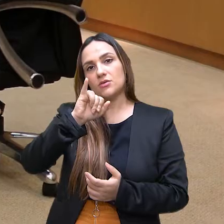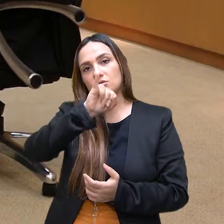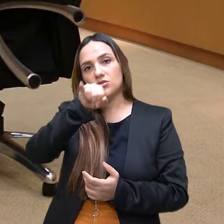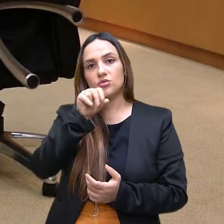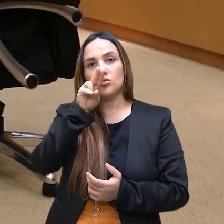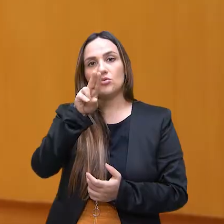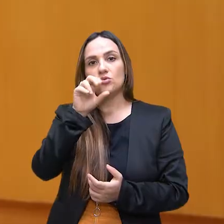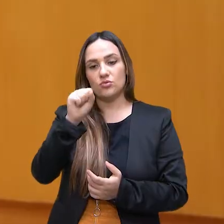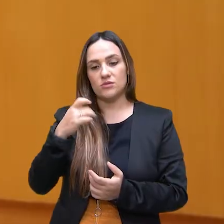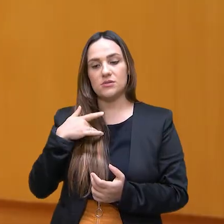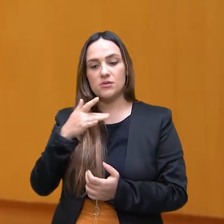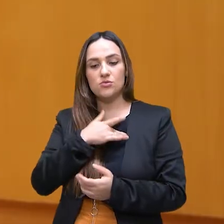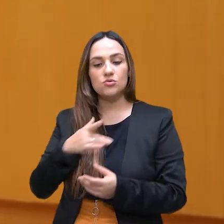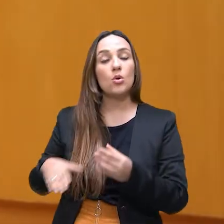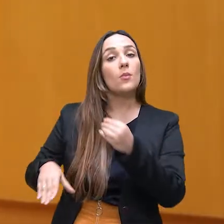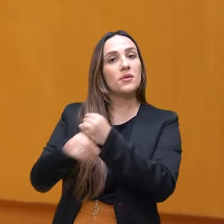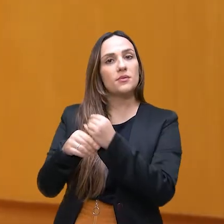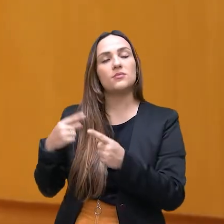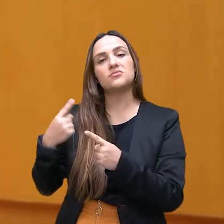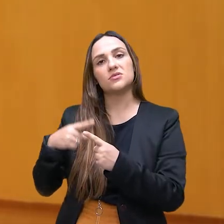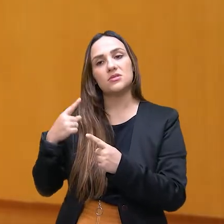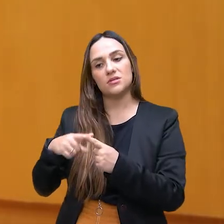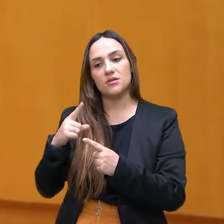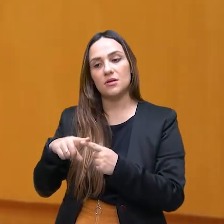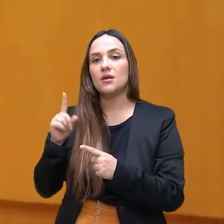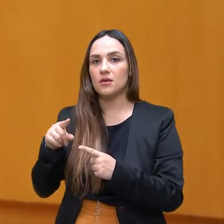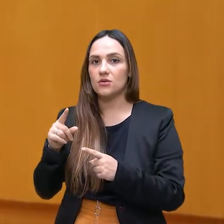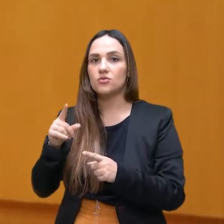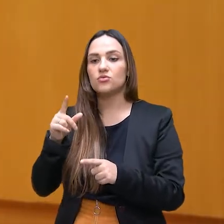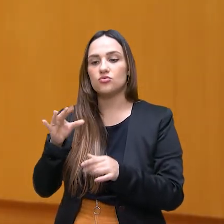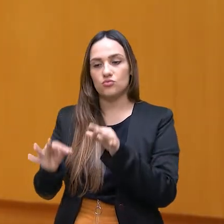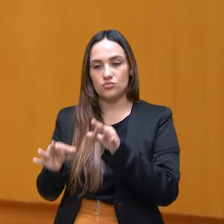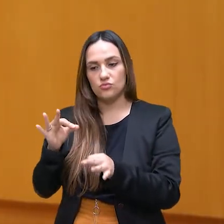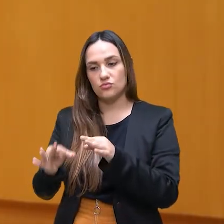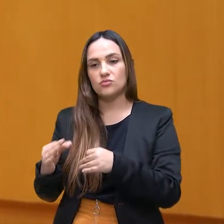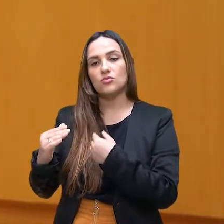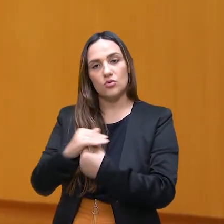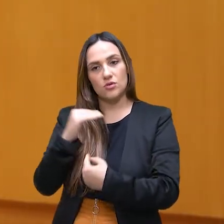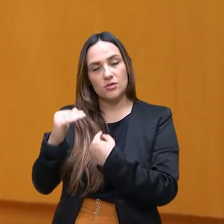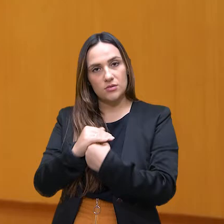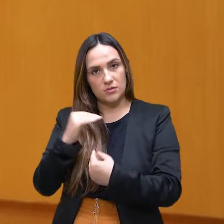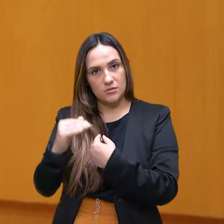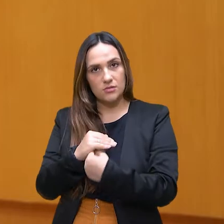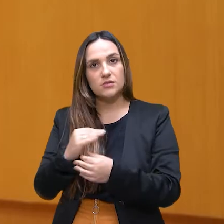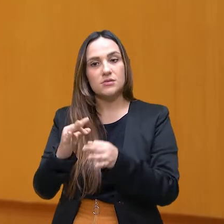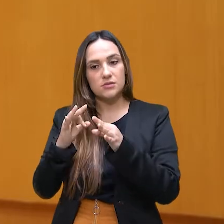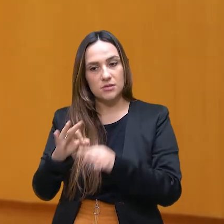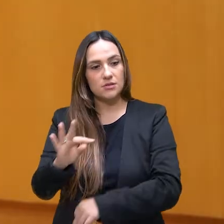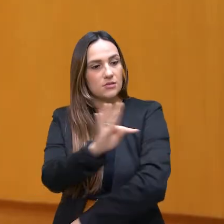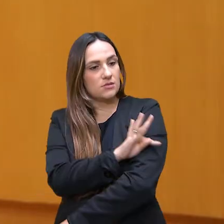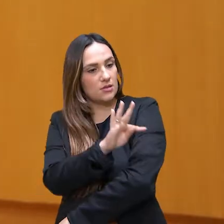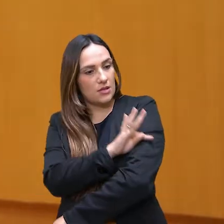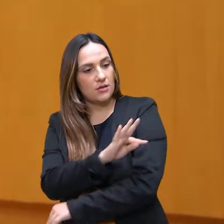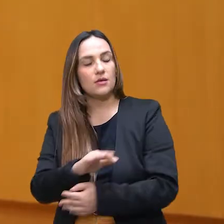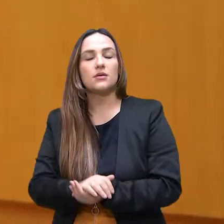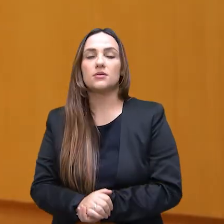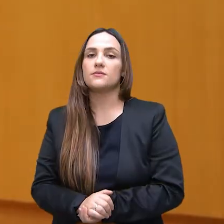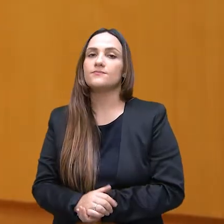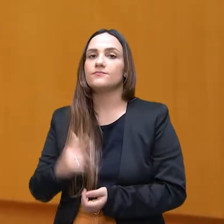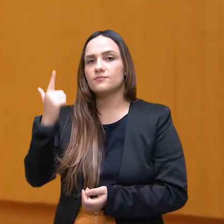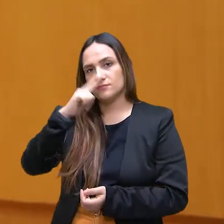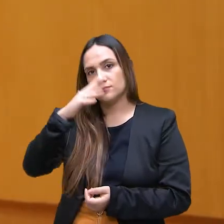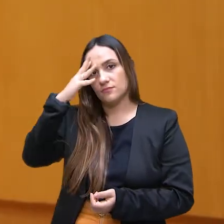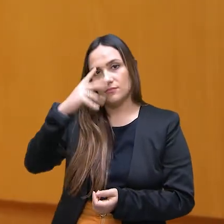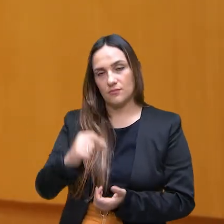assim, também nessas ações, o magistrado vai receber informações fidedignas, científicas,